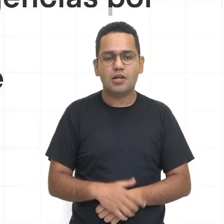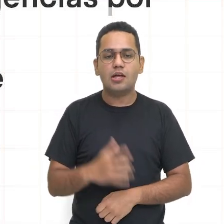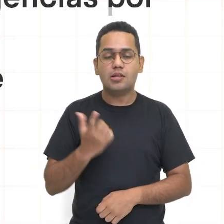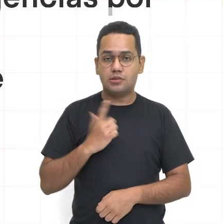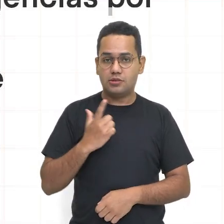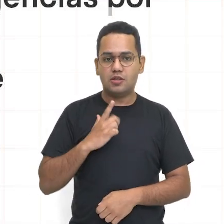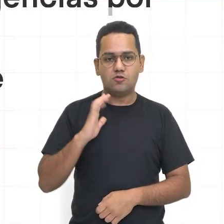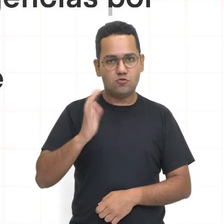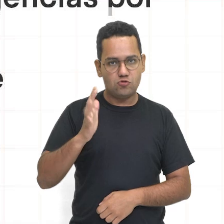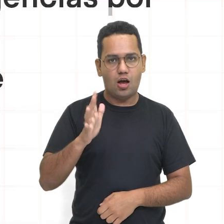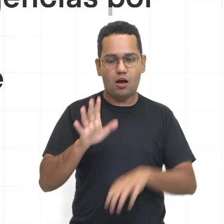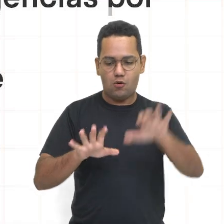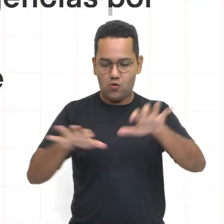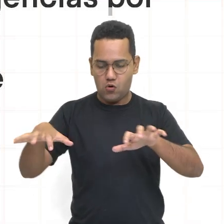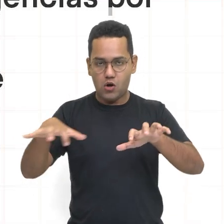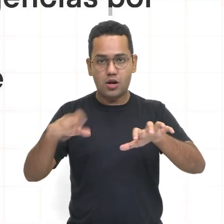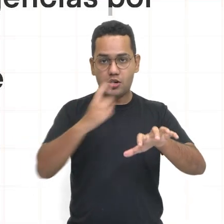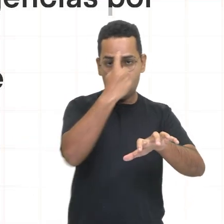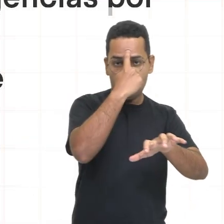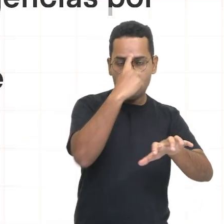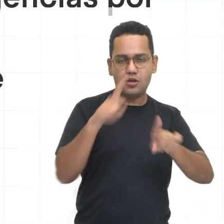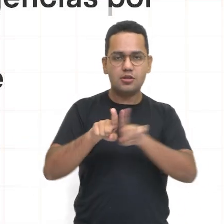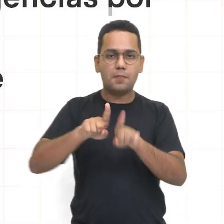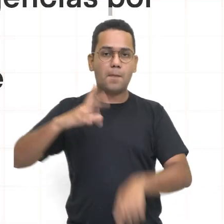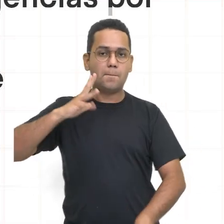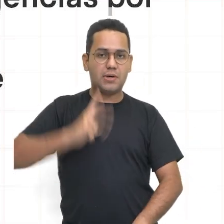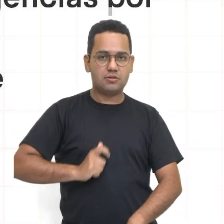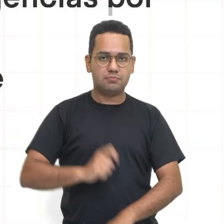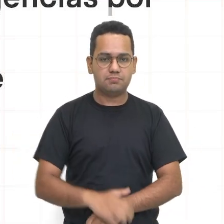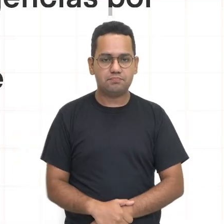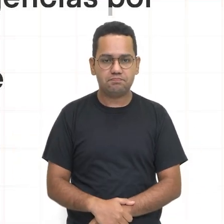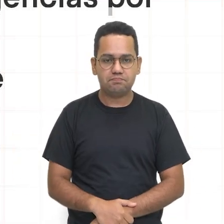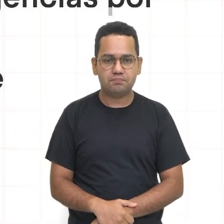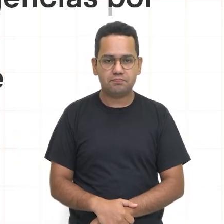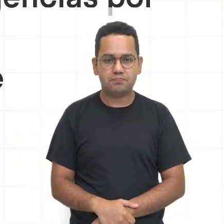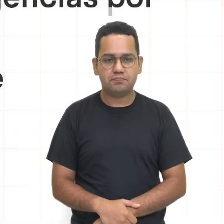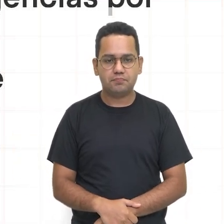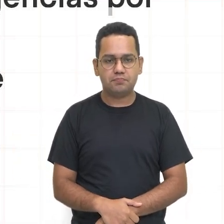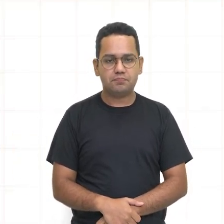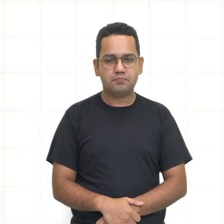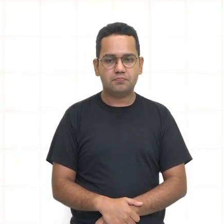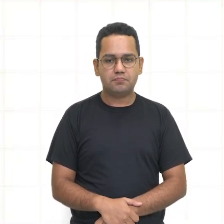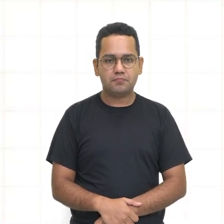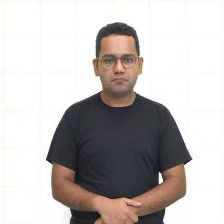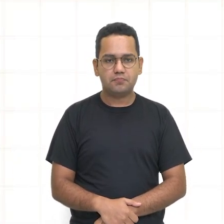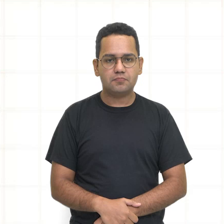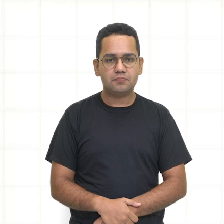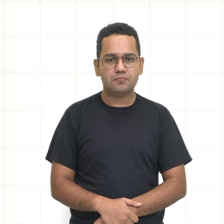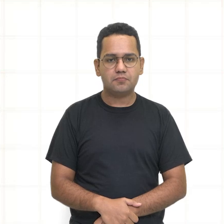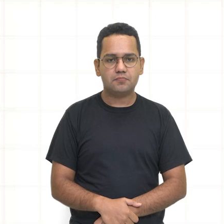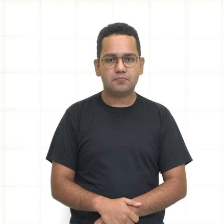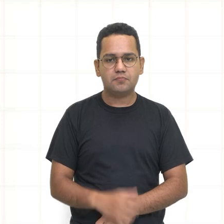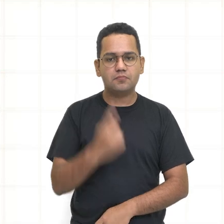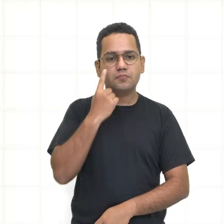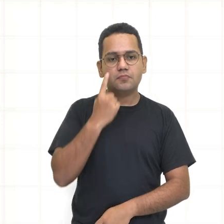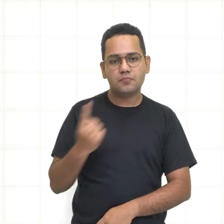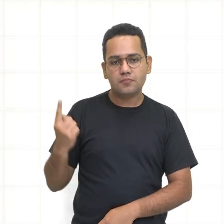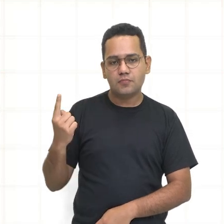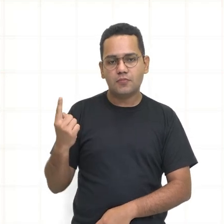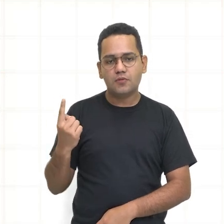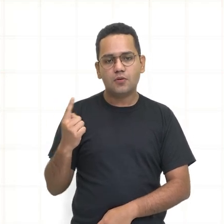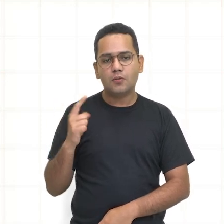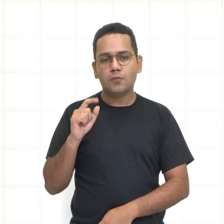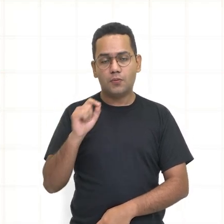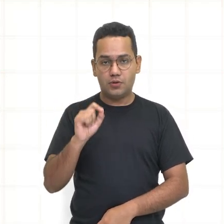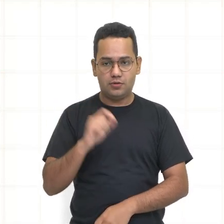entre Índia e Paquistão. Uma das coisas que os líderes da Índia queriam era manter a unidade